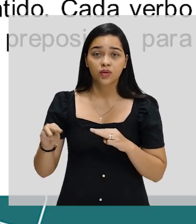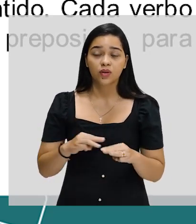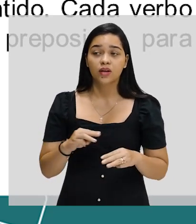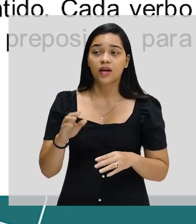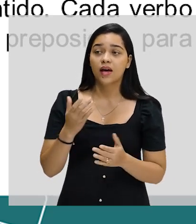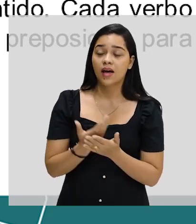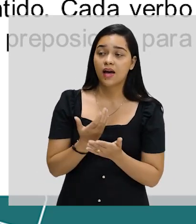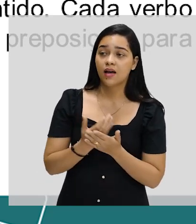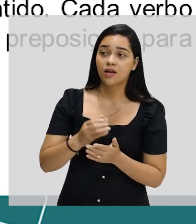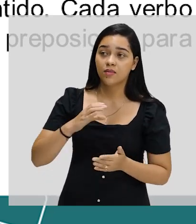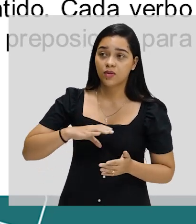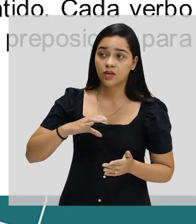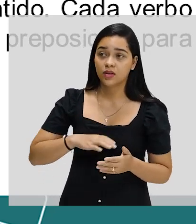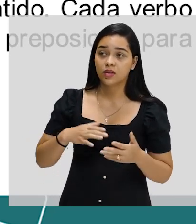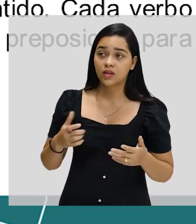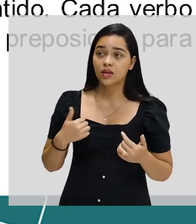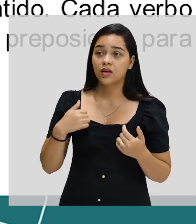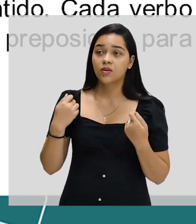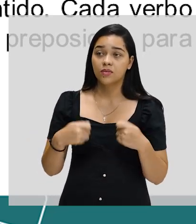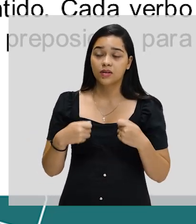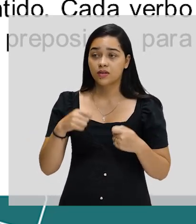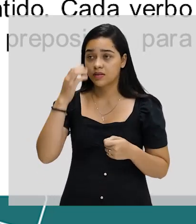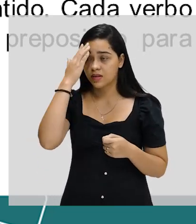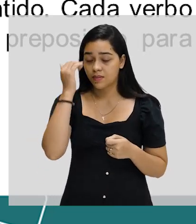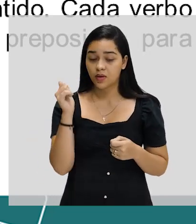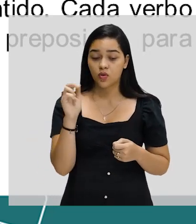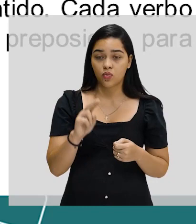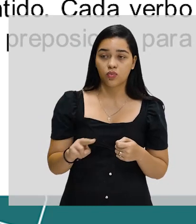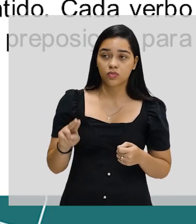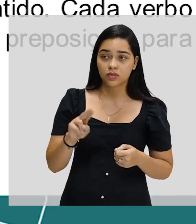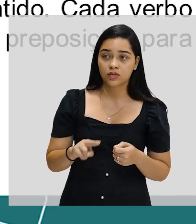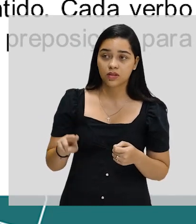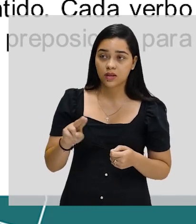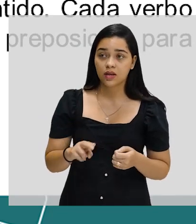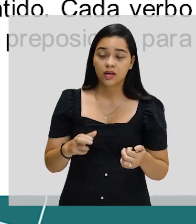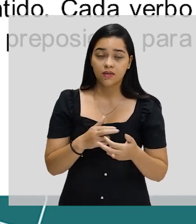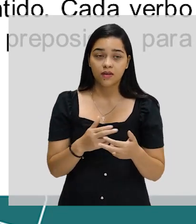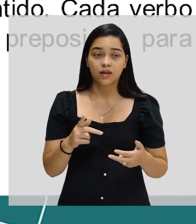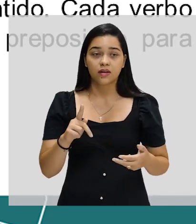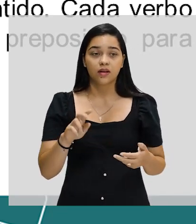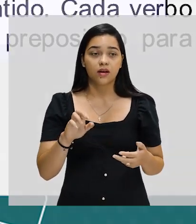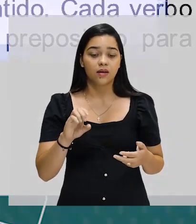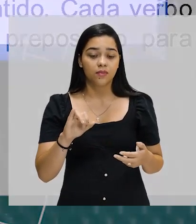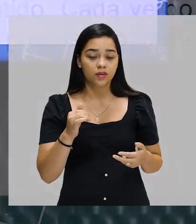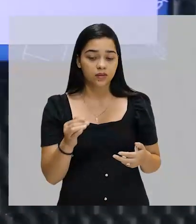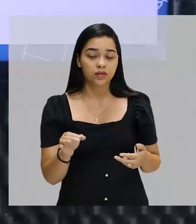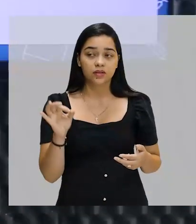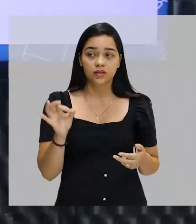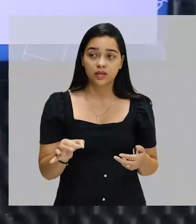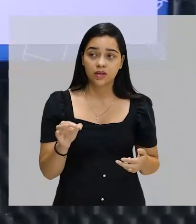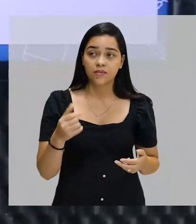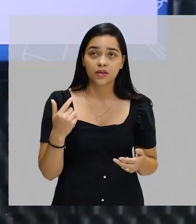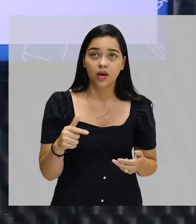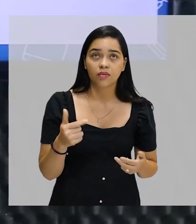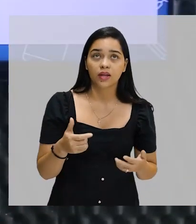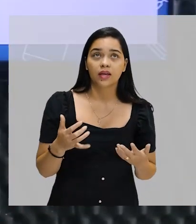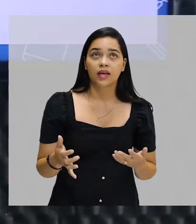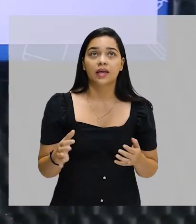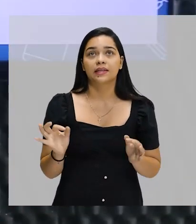língua portuguesa. Então, eu preciso saber usar as preposições de maneira correta, sem